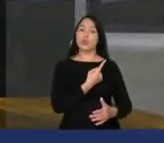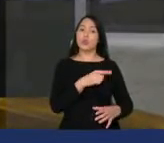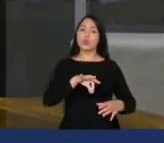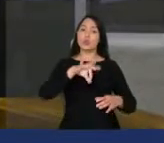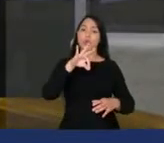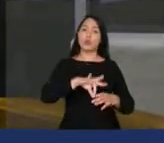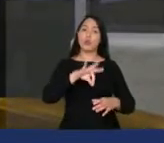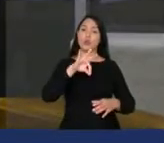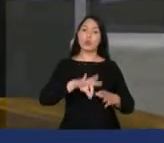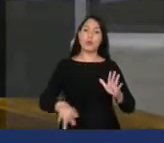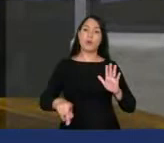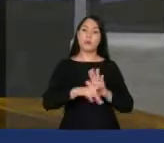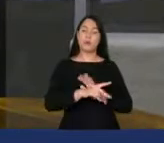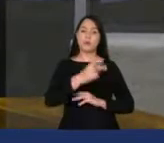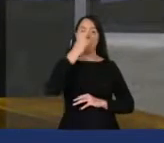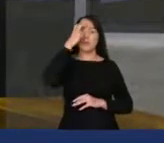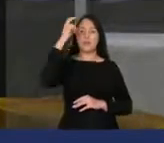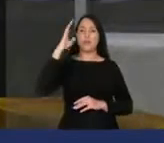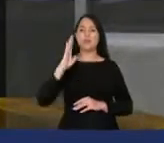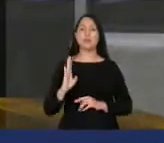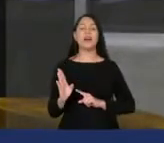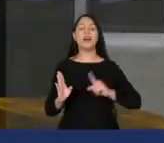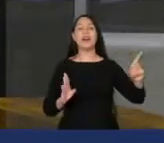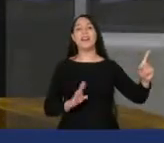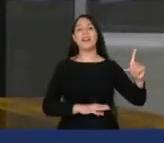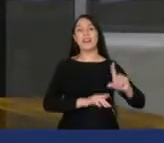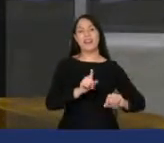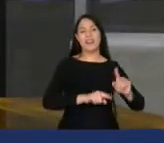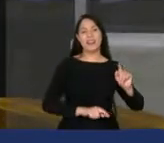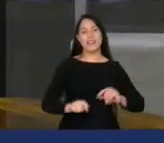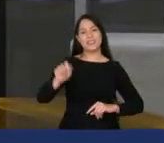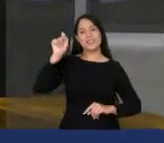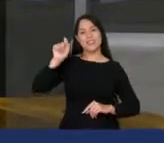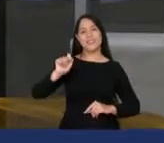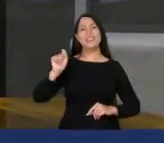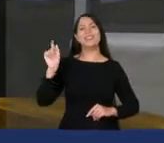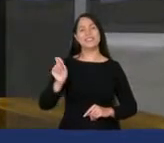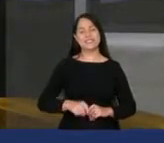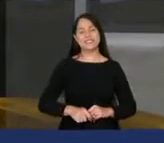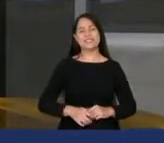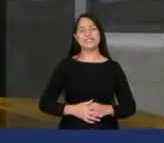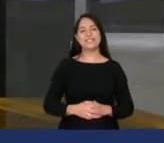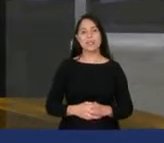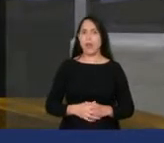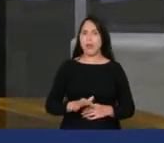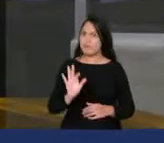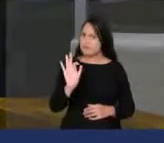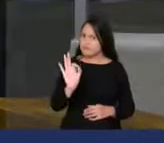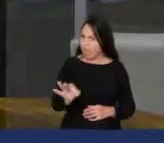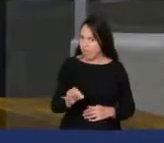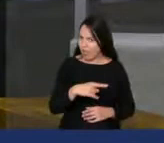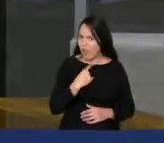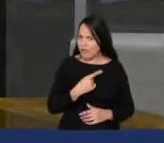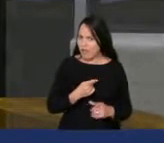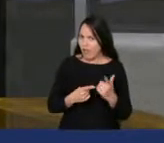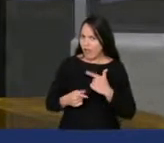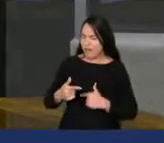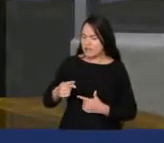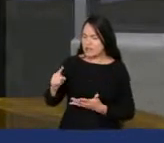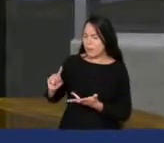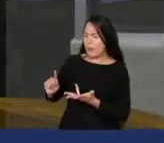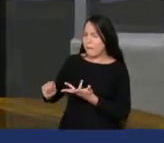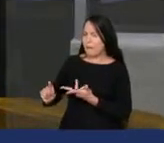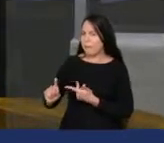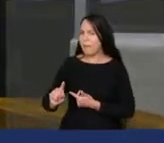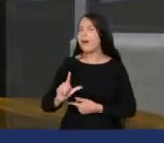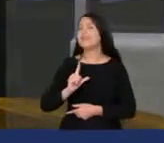cultura brasileira lá no estado do Acre. É certo que tivemos alguns avanços, mas,